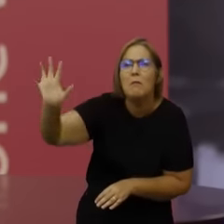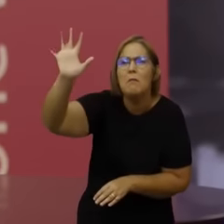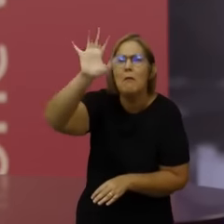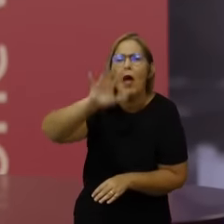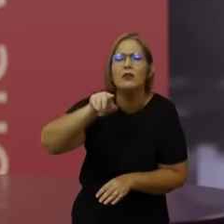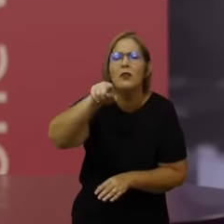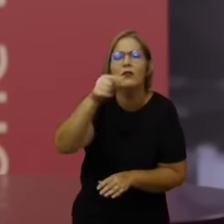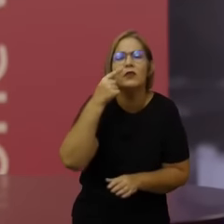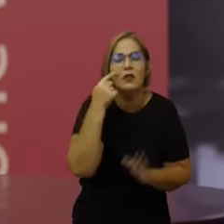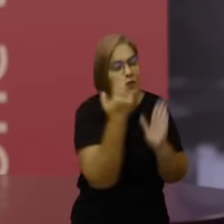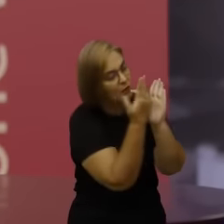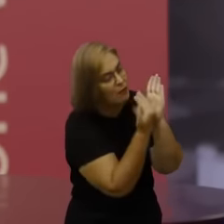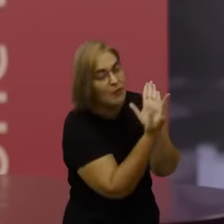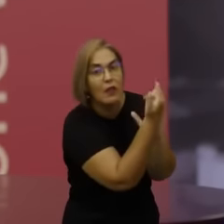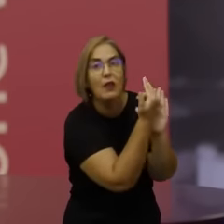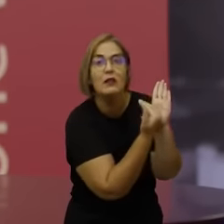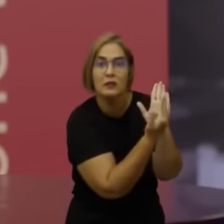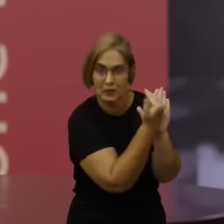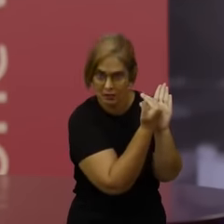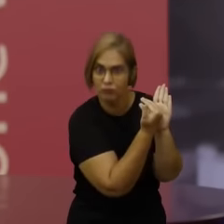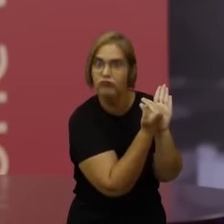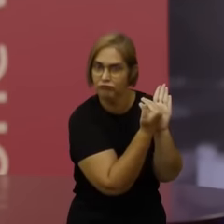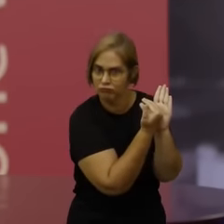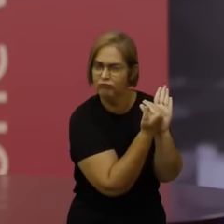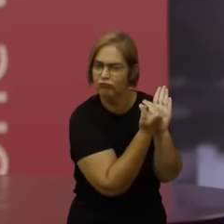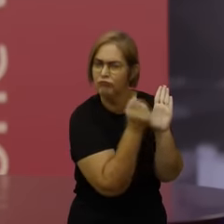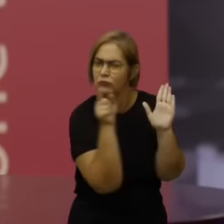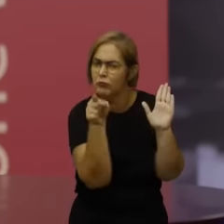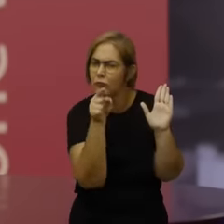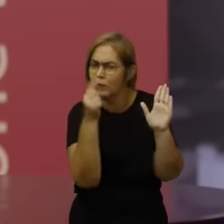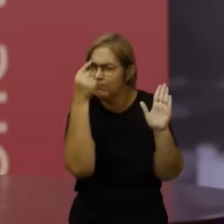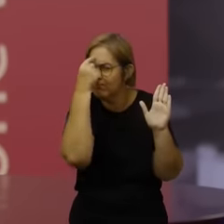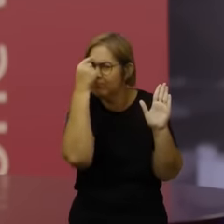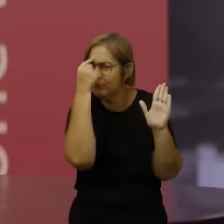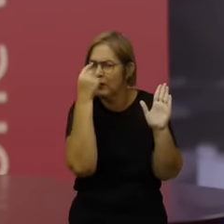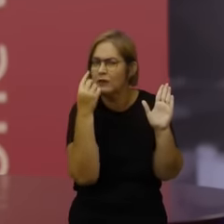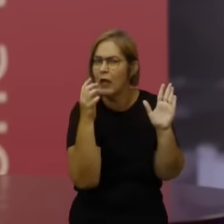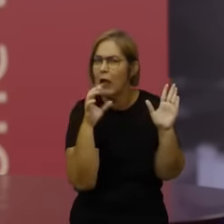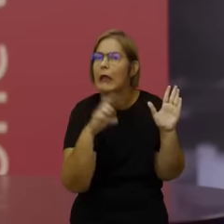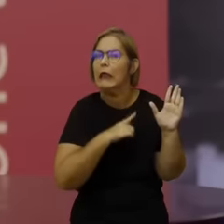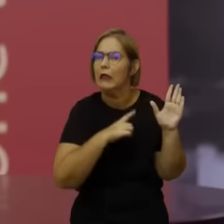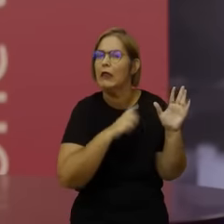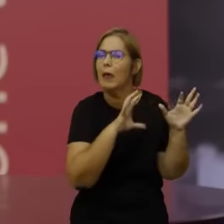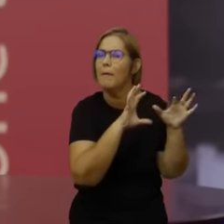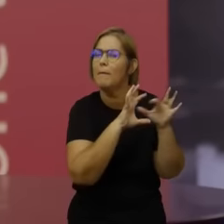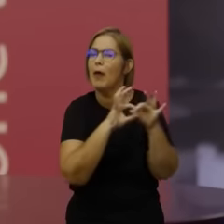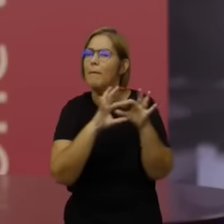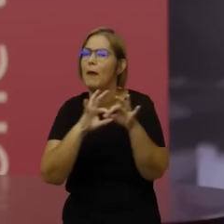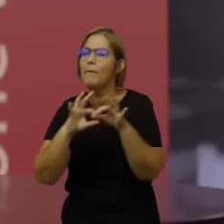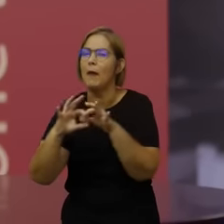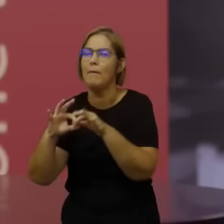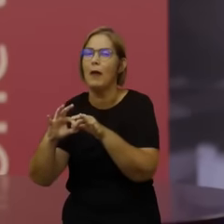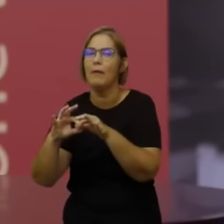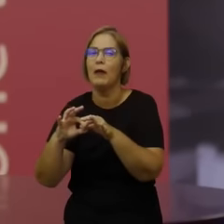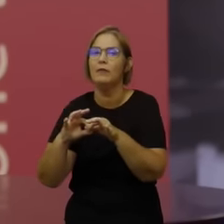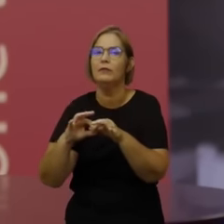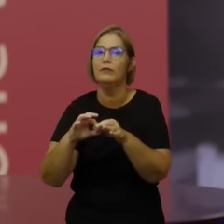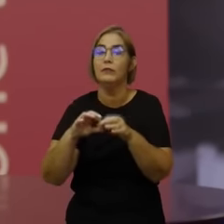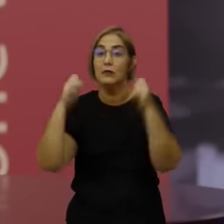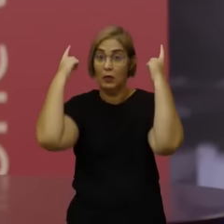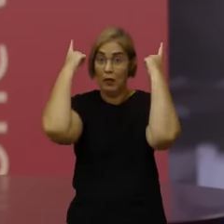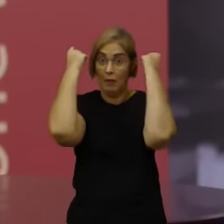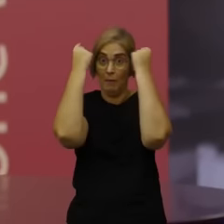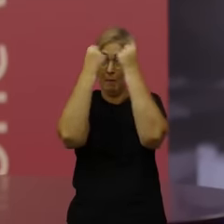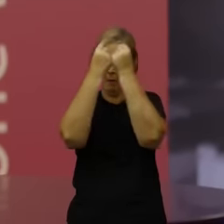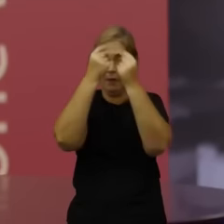imagens que ah estão relacionadas a ela no pensamento grego.